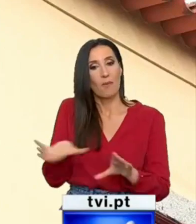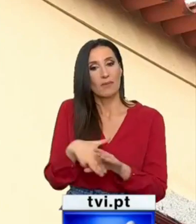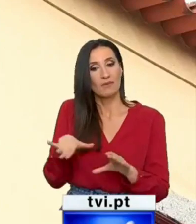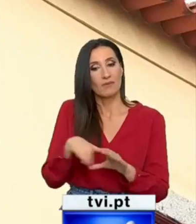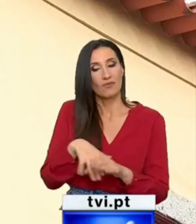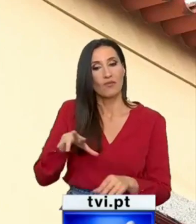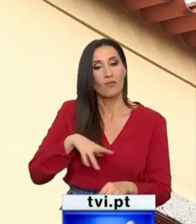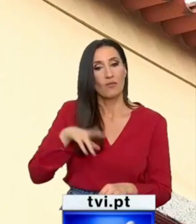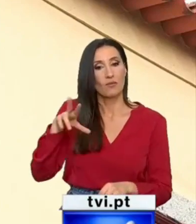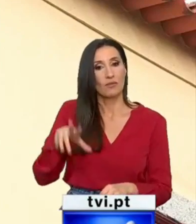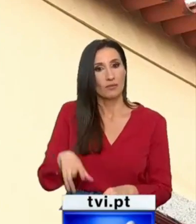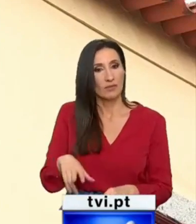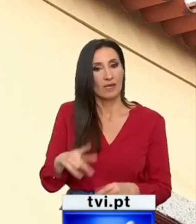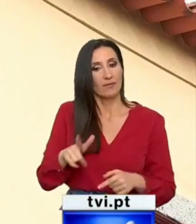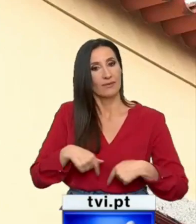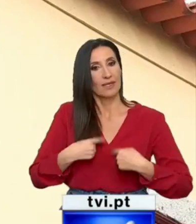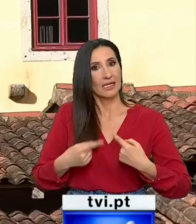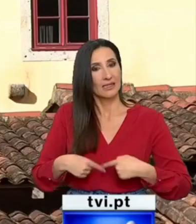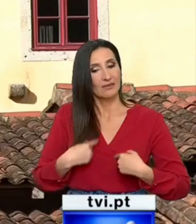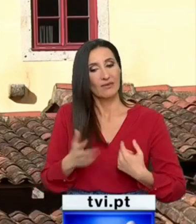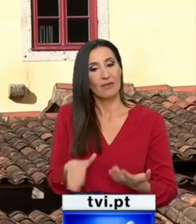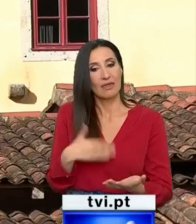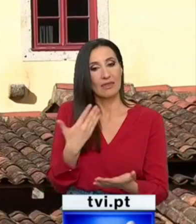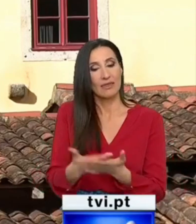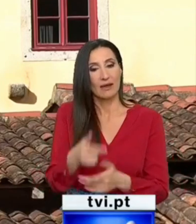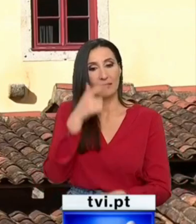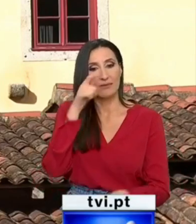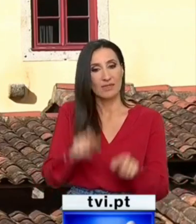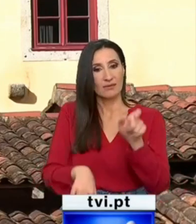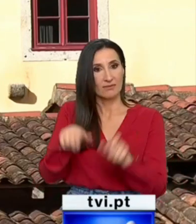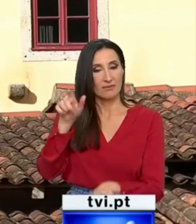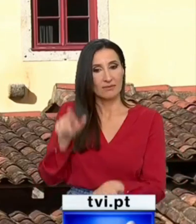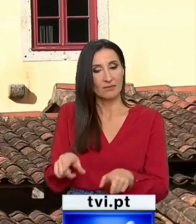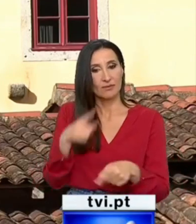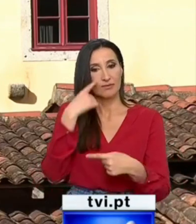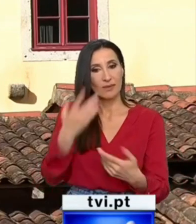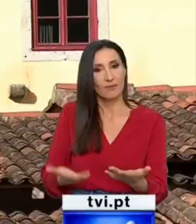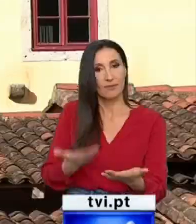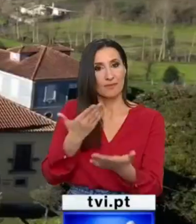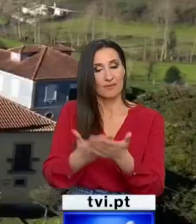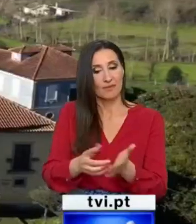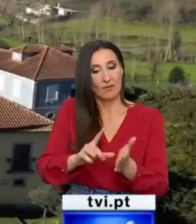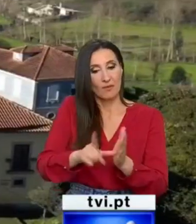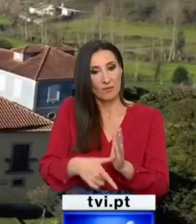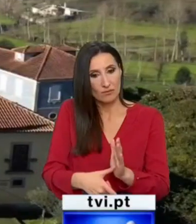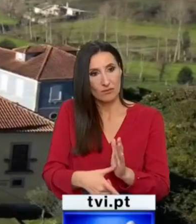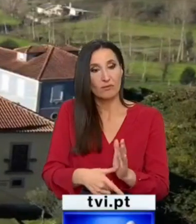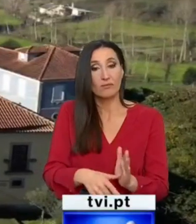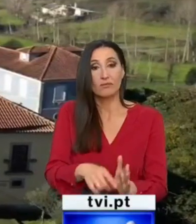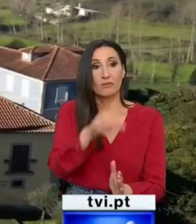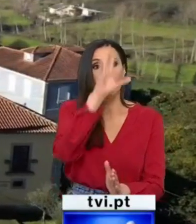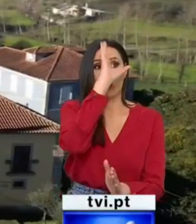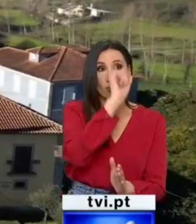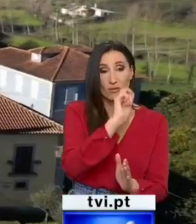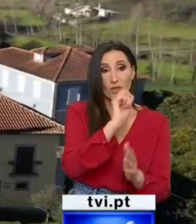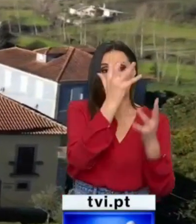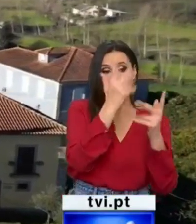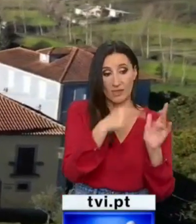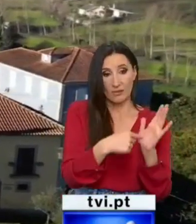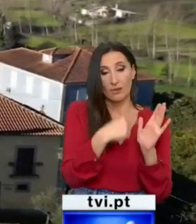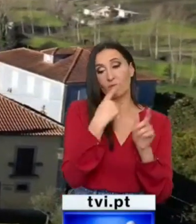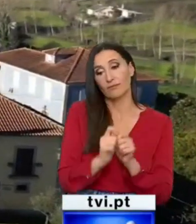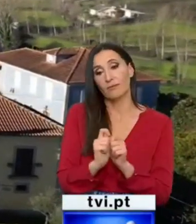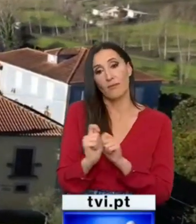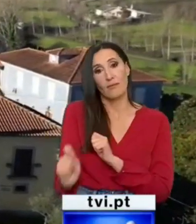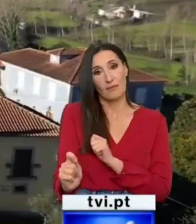Participativo Portugal, uma iniciativa que permitia aos cidadãos apresentarem projetos a ser financiados pelo Orçamento do